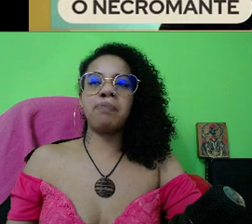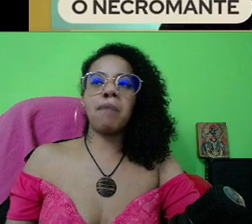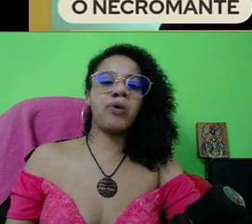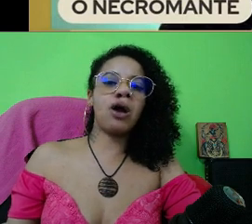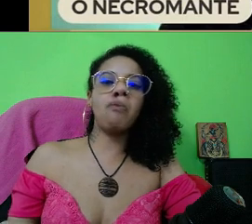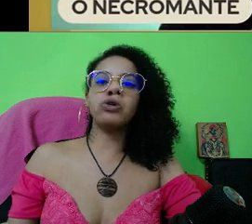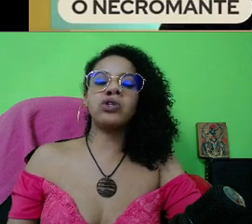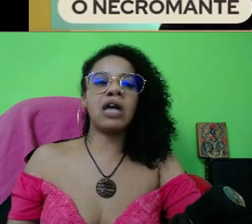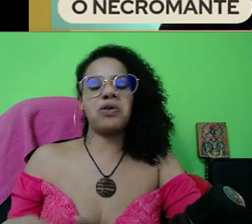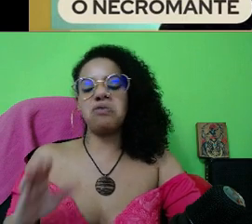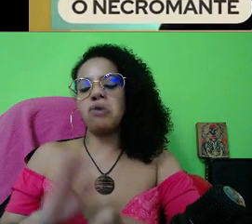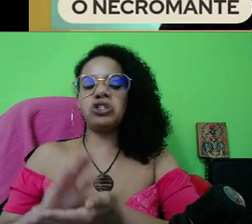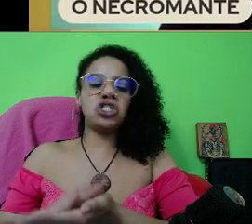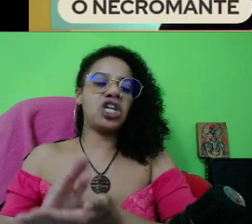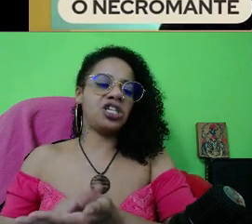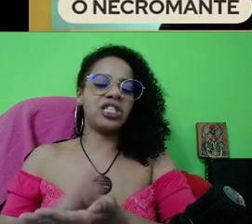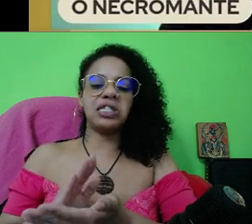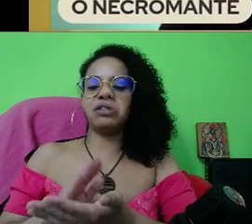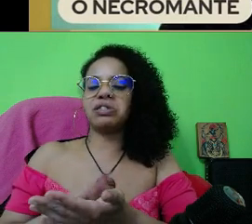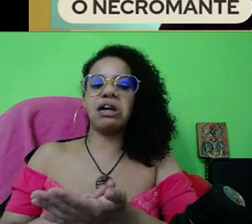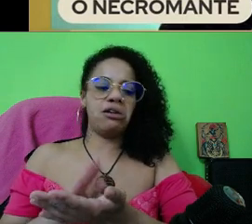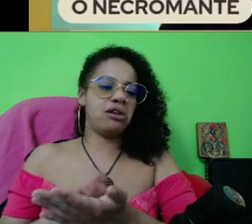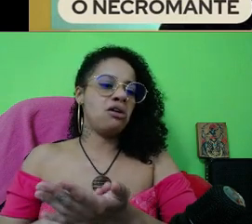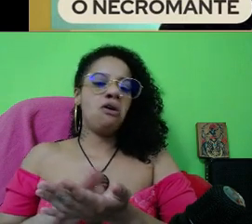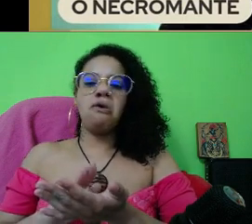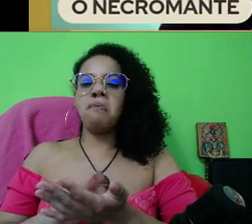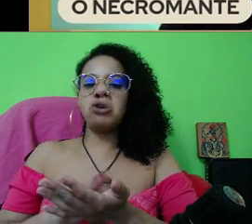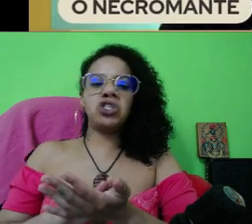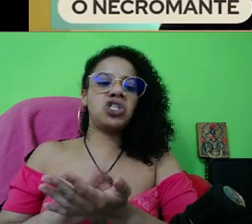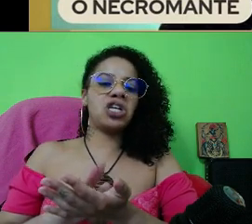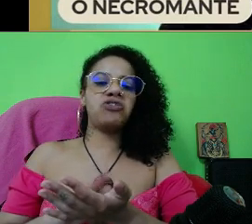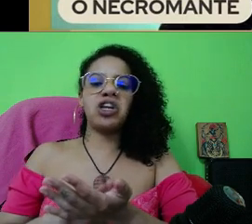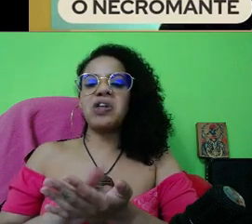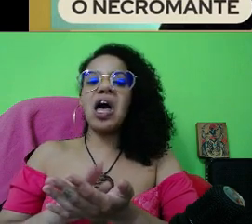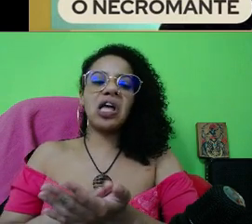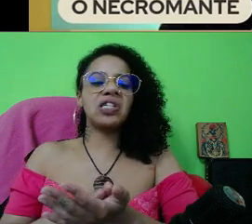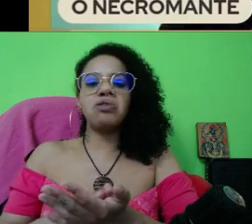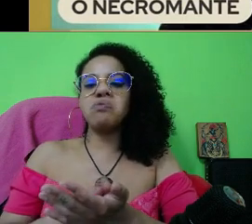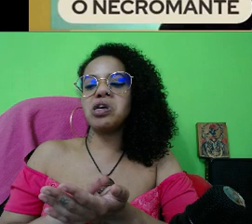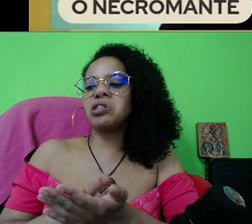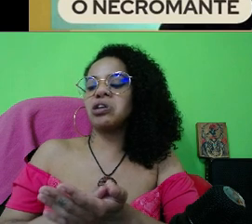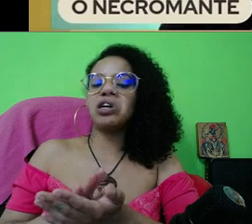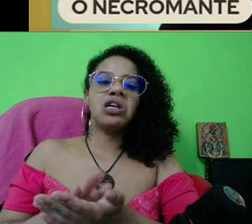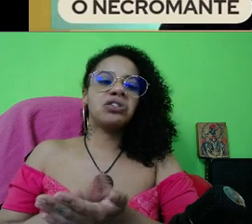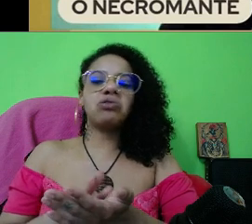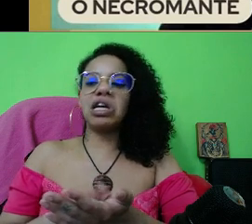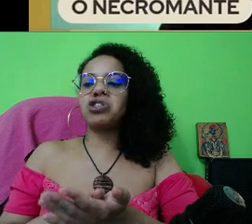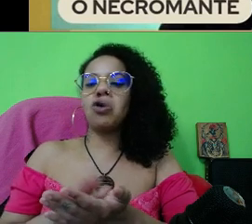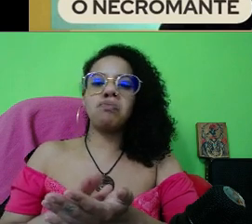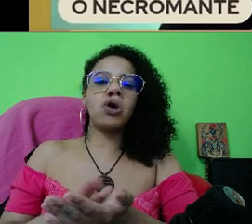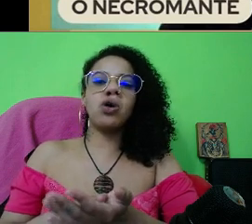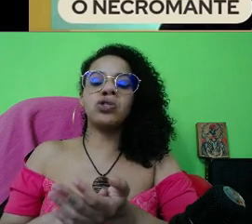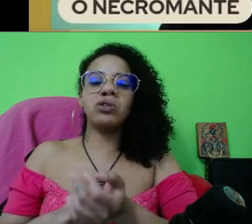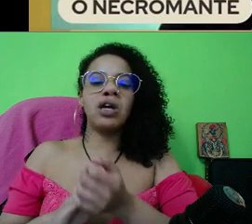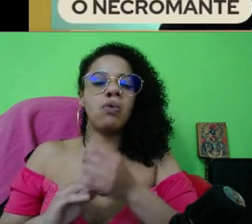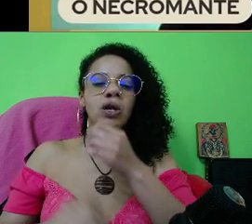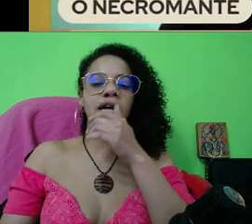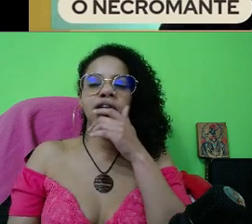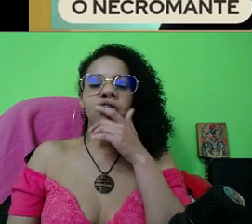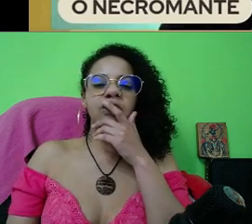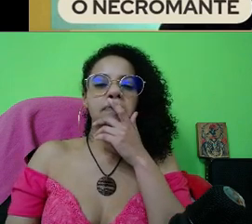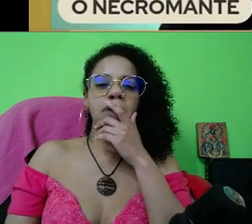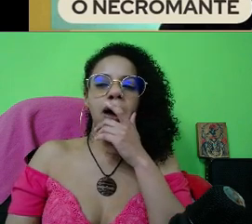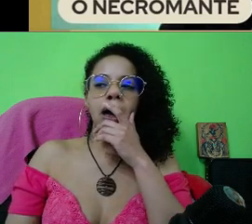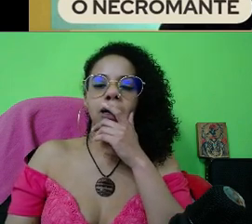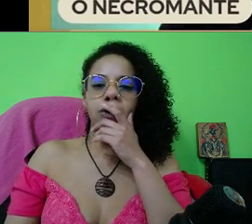Para apoiar o bolsonaro aí um monte de gente da frente esquerda o monte de gente falando Ah saru Inter esculachou o Bozo e